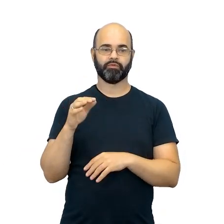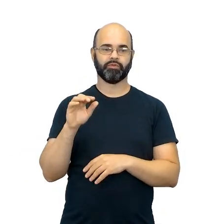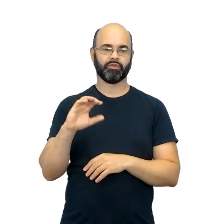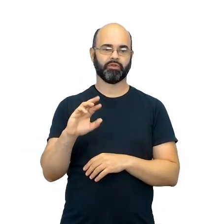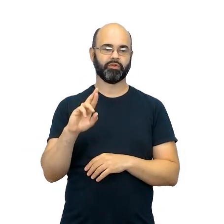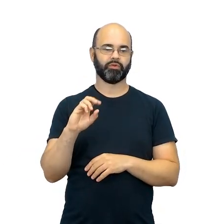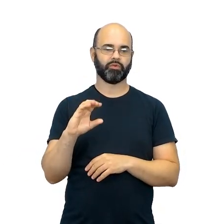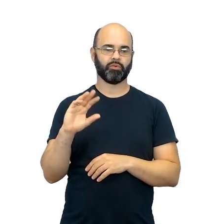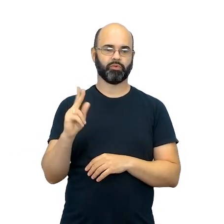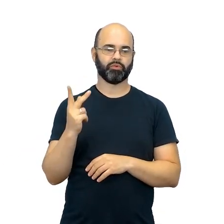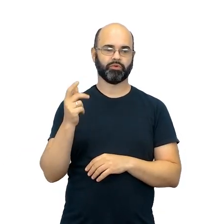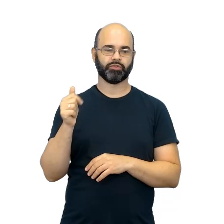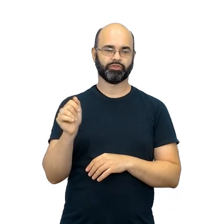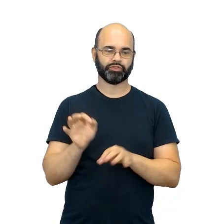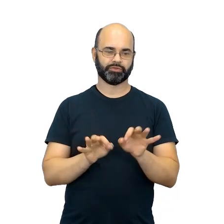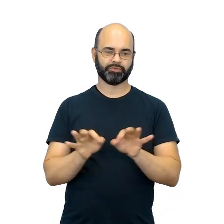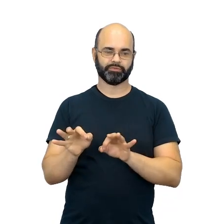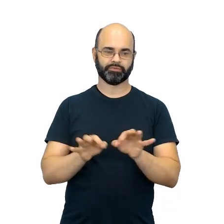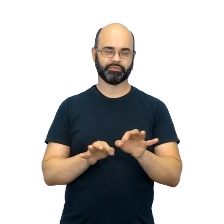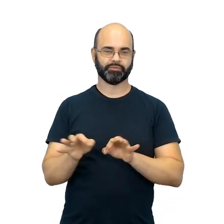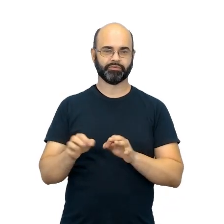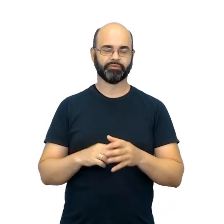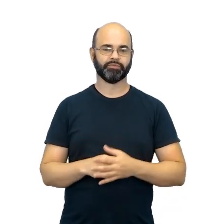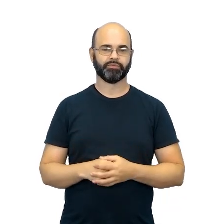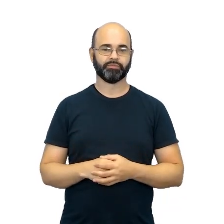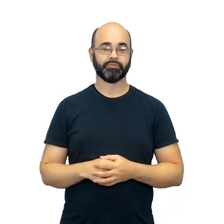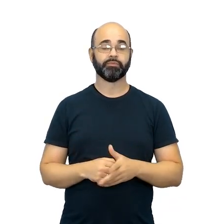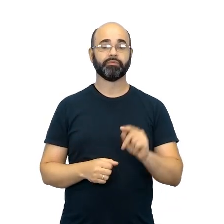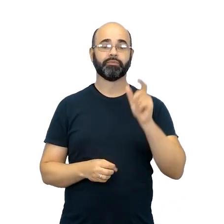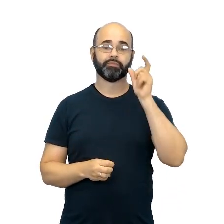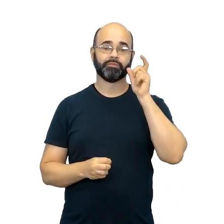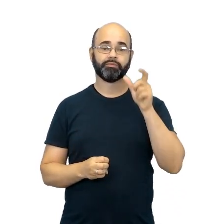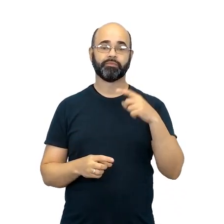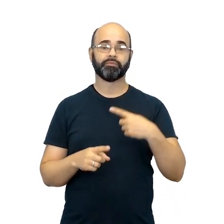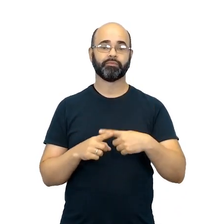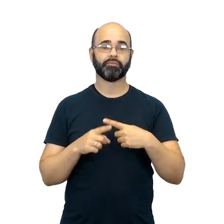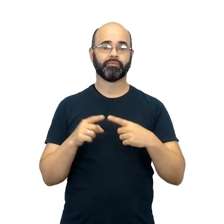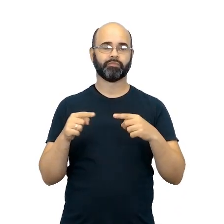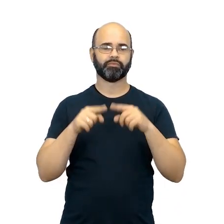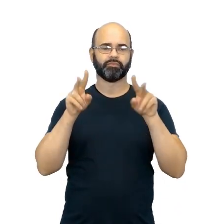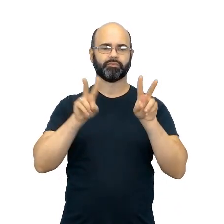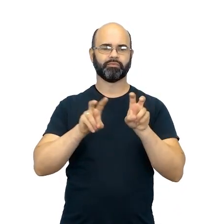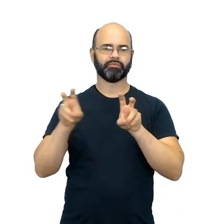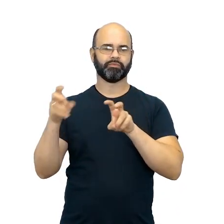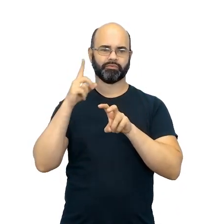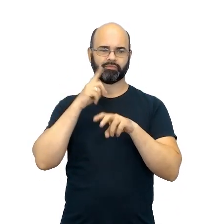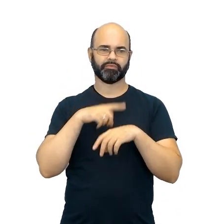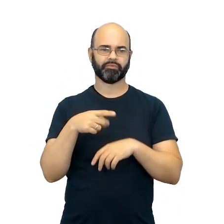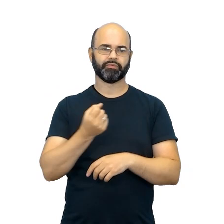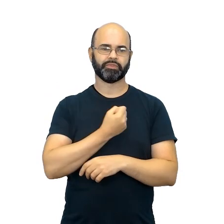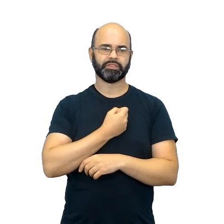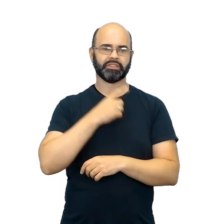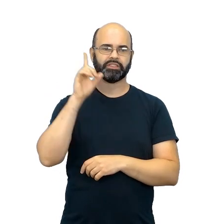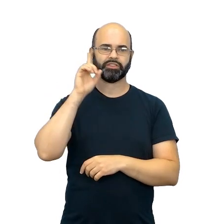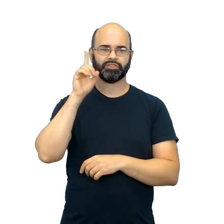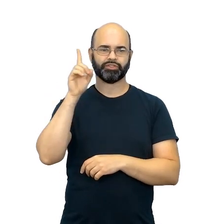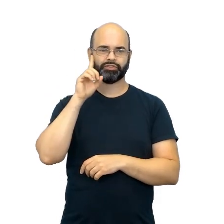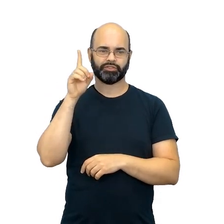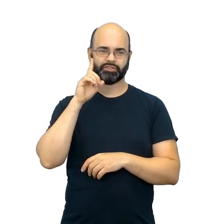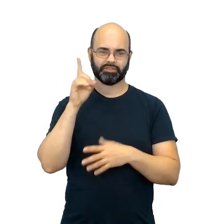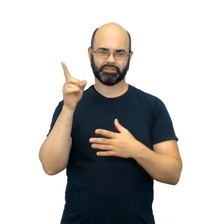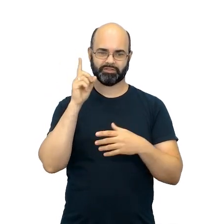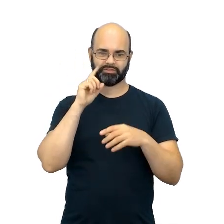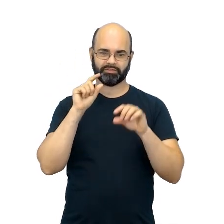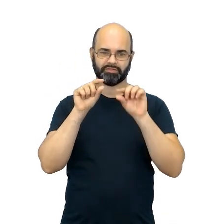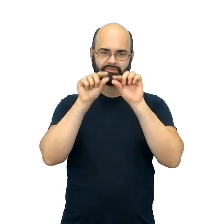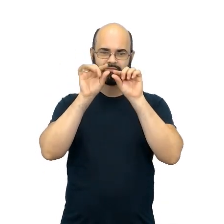abordagem epistemológica da evolução da física, e é muito interessante, porque tem todas as áreas da física. Você que é professor de física,